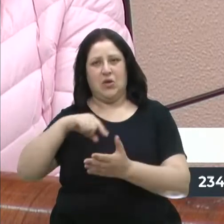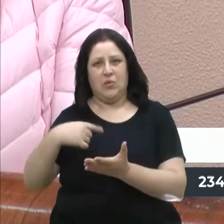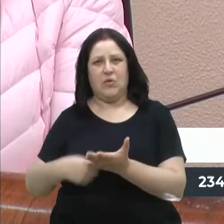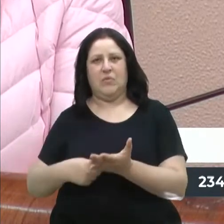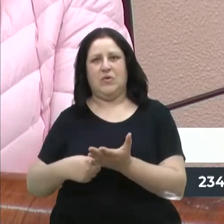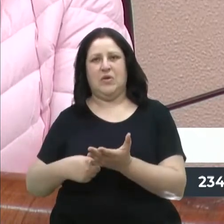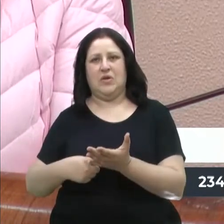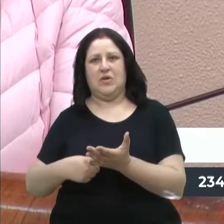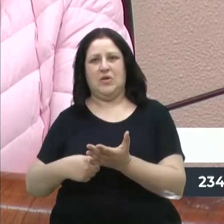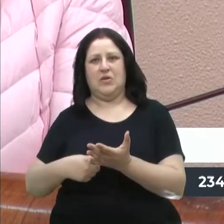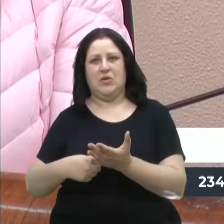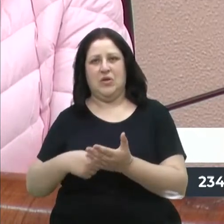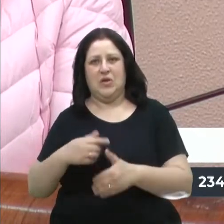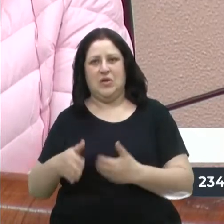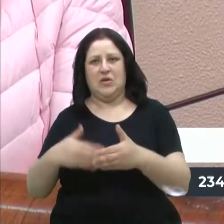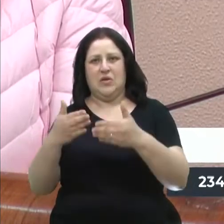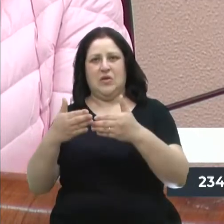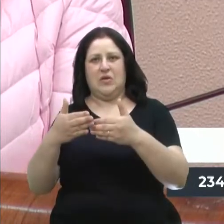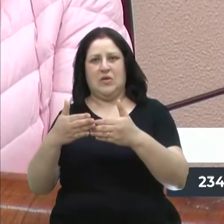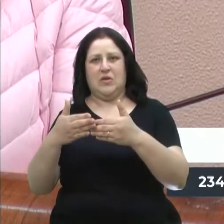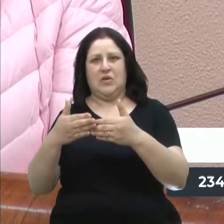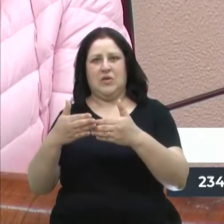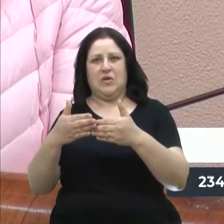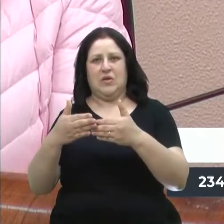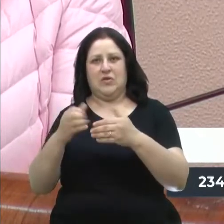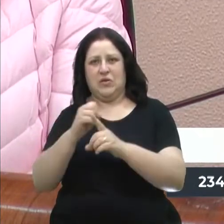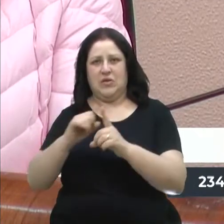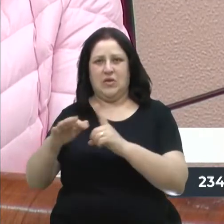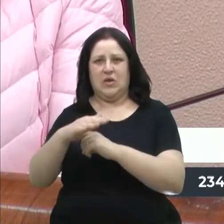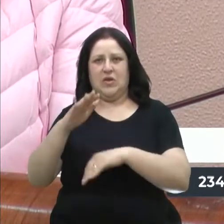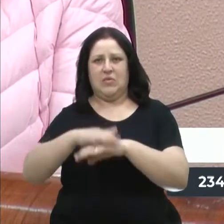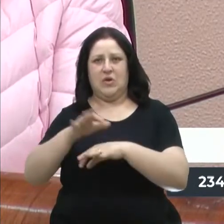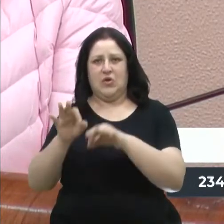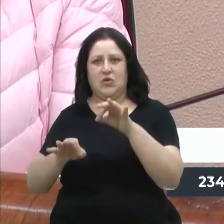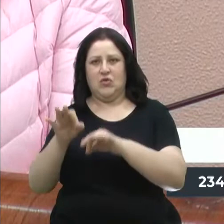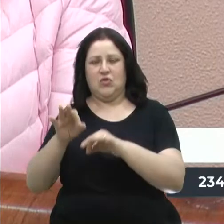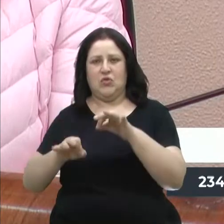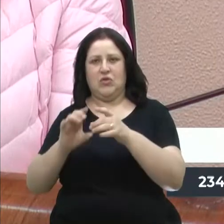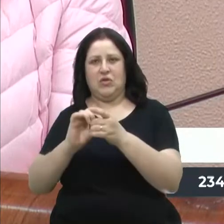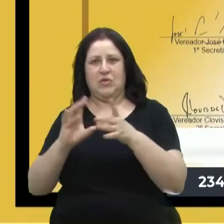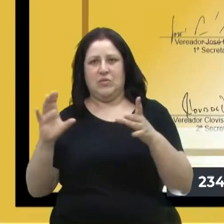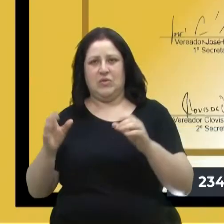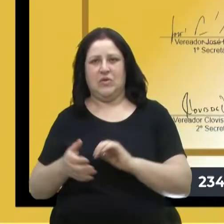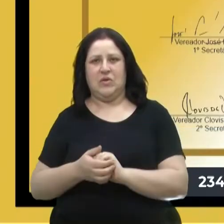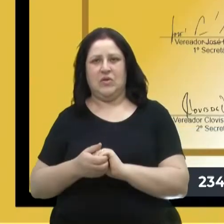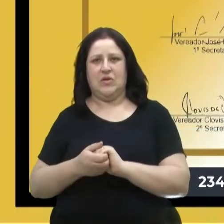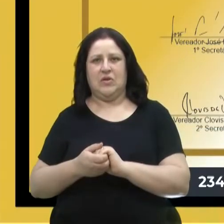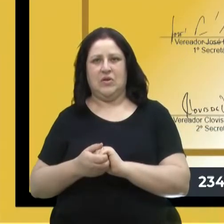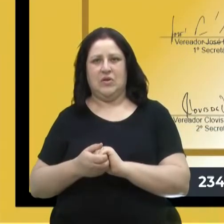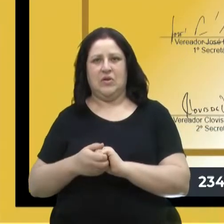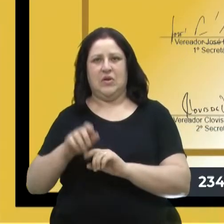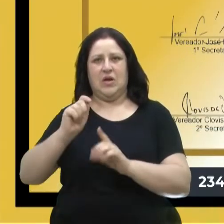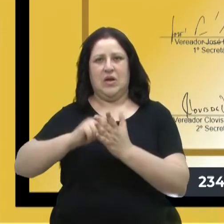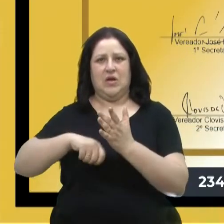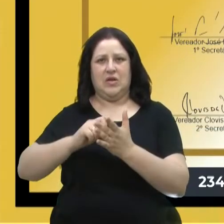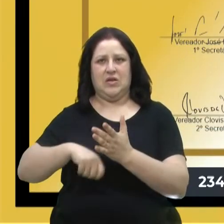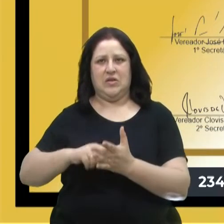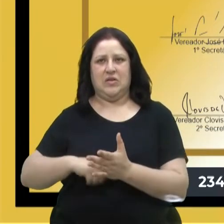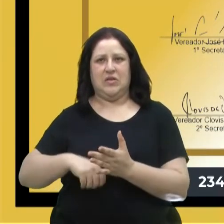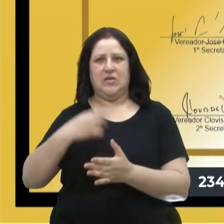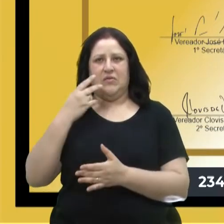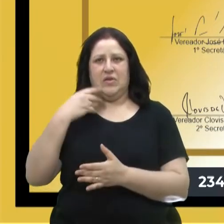Caxias do Sul 19 de outubro de 2022 assim não é essa vereadora Vereador José da Ambrósio Vereador Clóvis de Oliveira